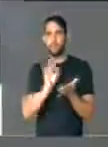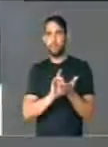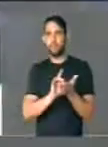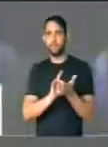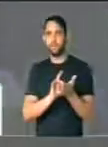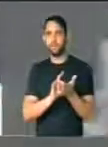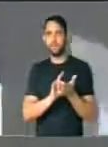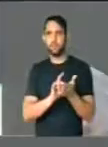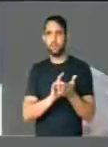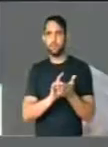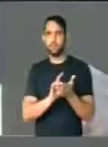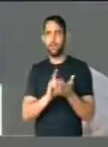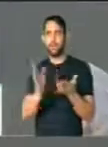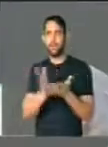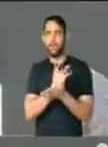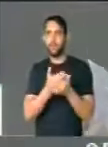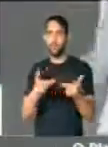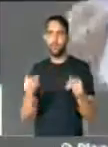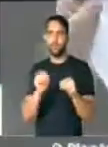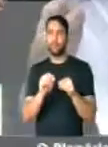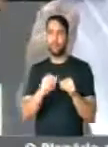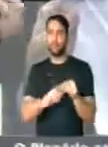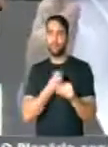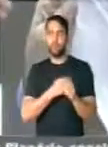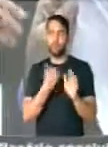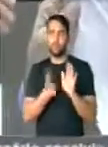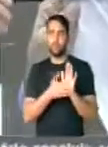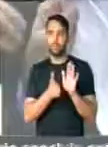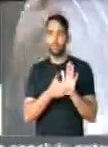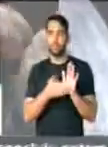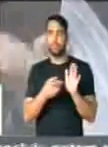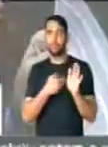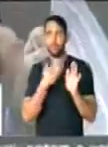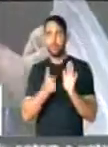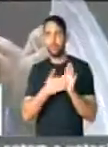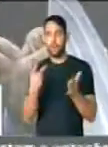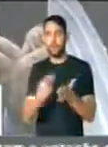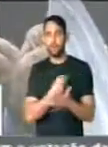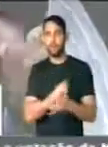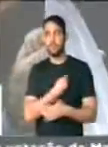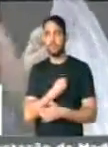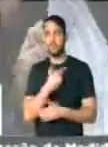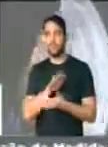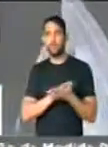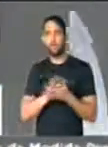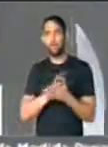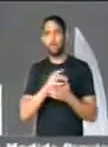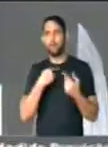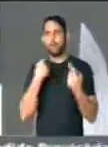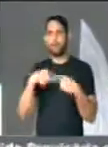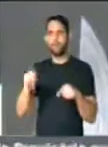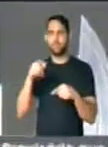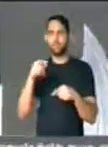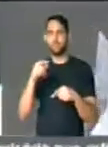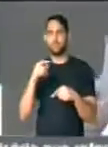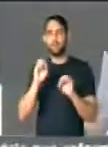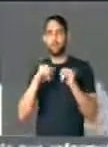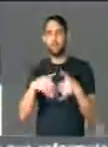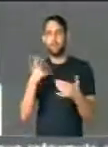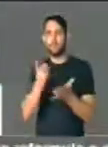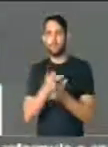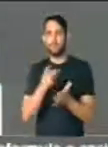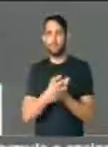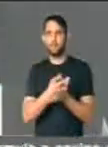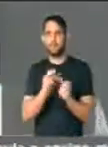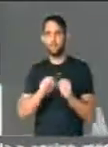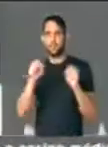exatamente algo que, cuja a causa não é combatida aqui. Enfim,